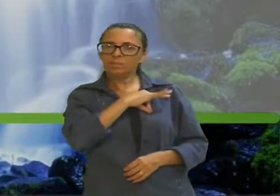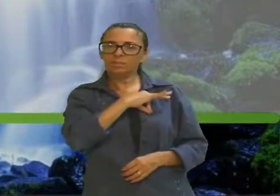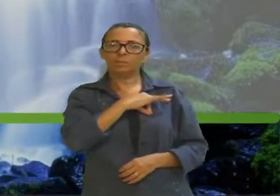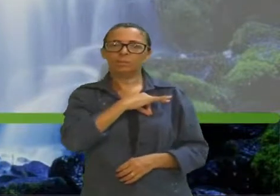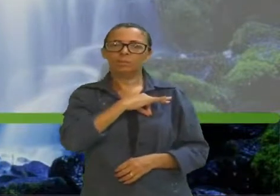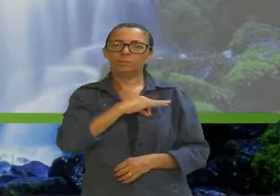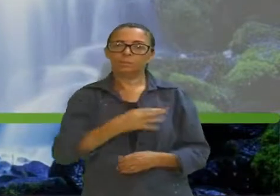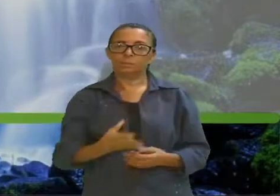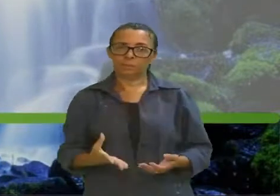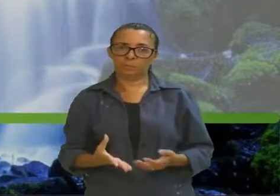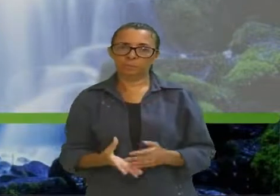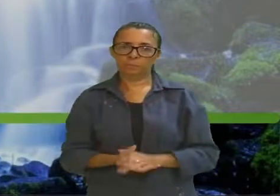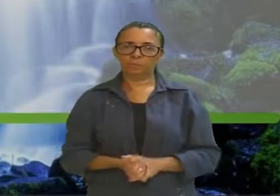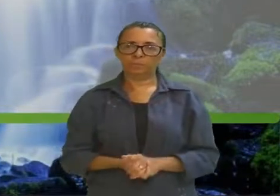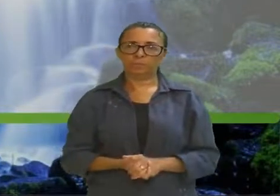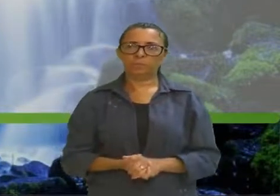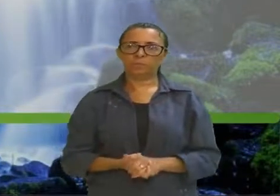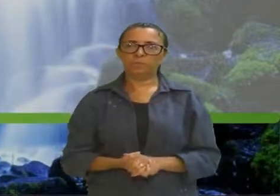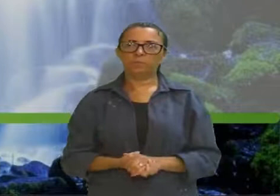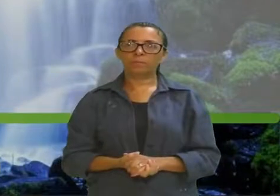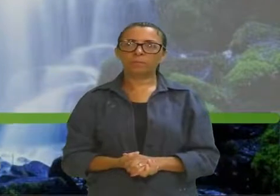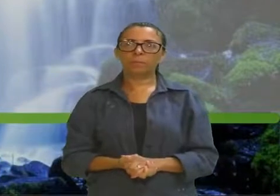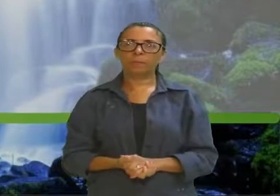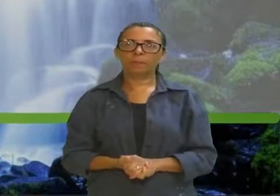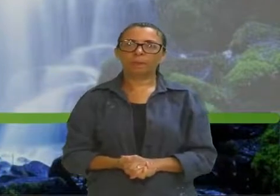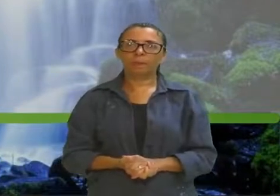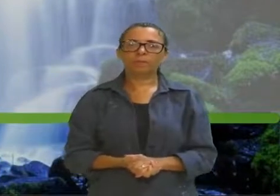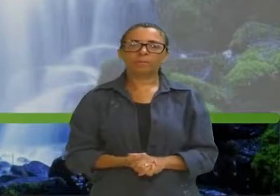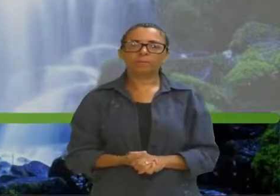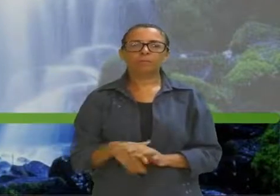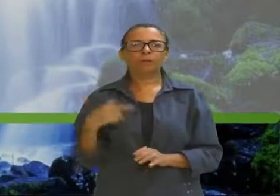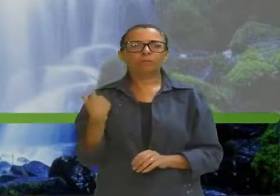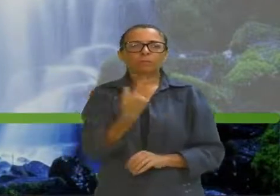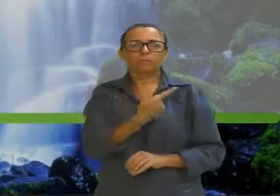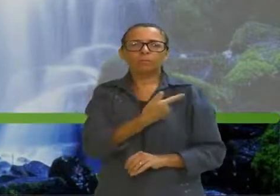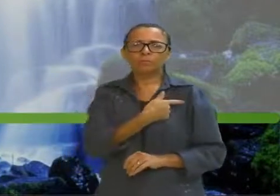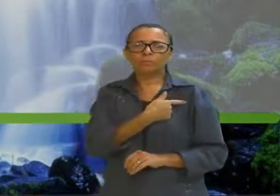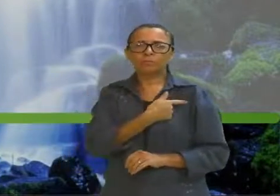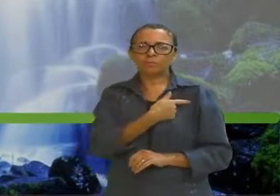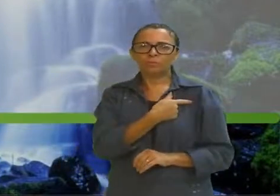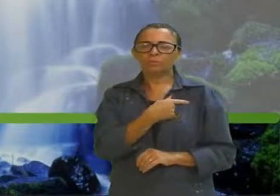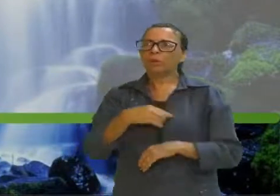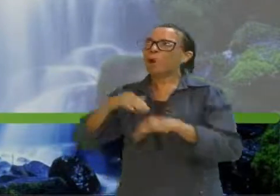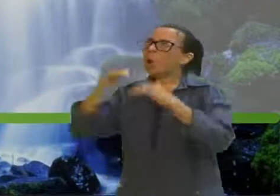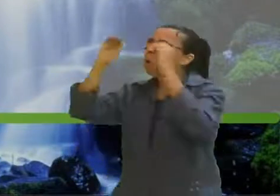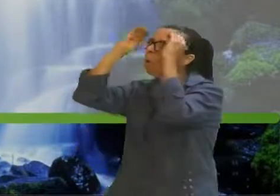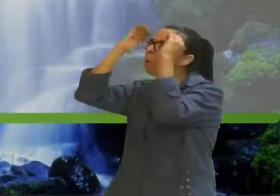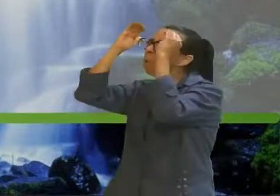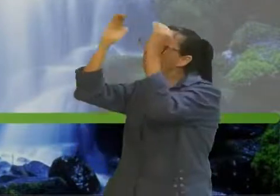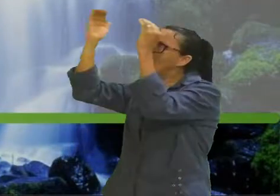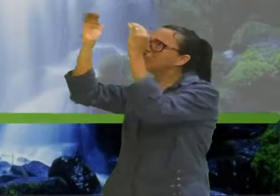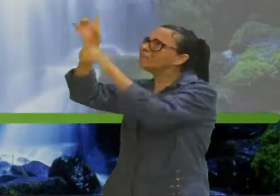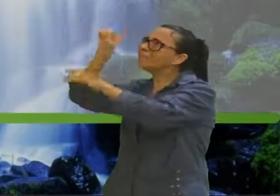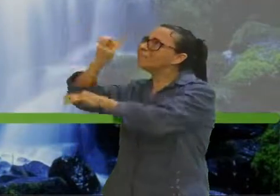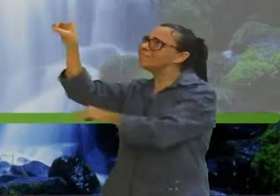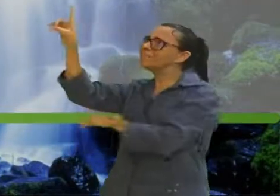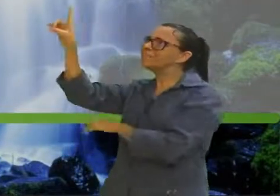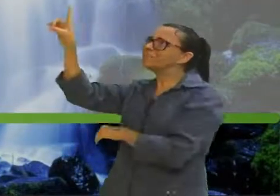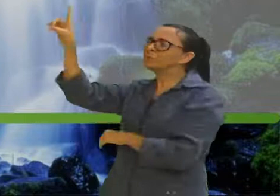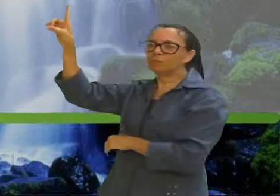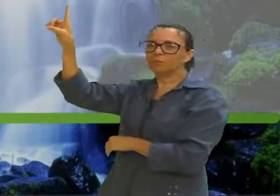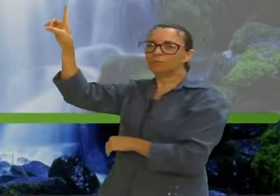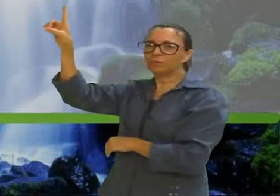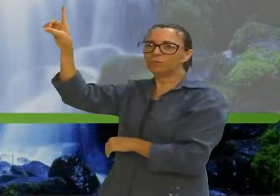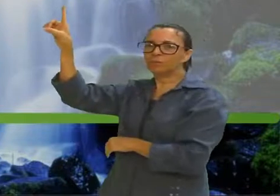Outra coisa que nós aprendemos, a obediência a Deus é a manifestação externa do meu amor a